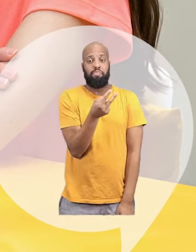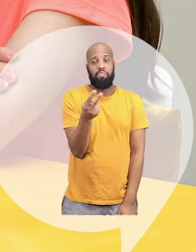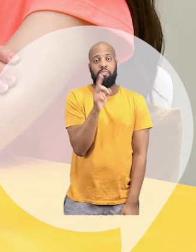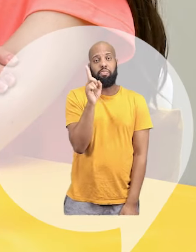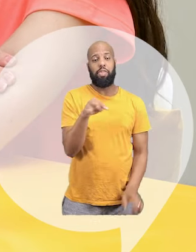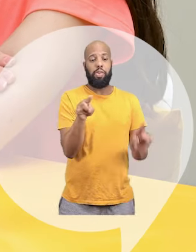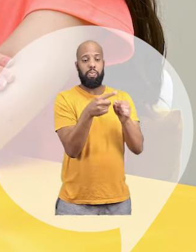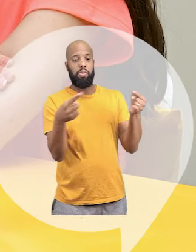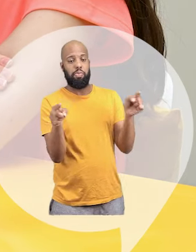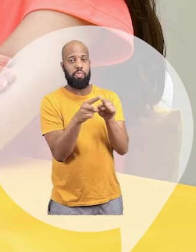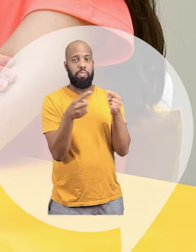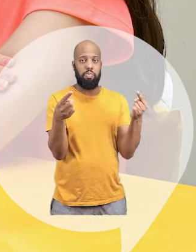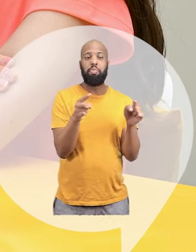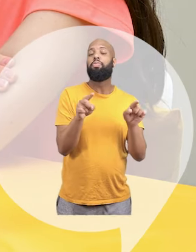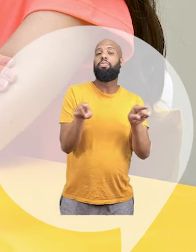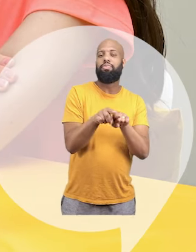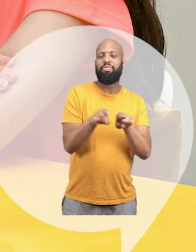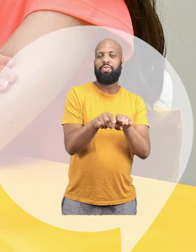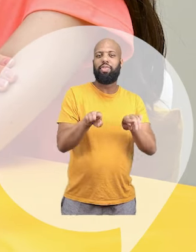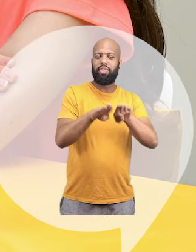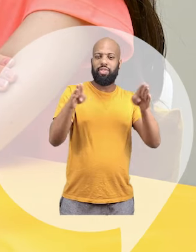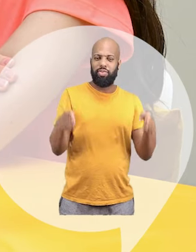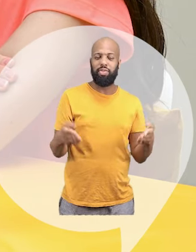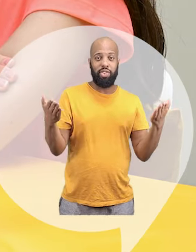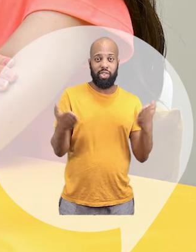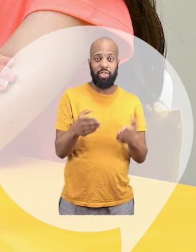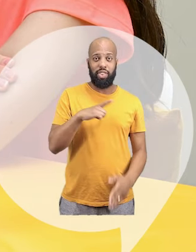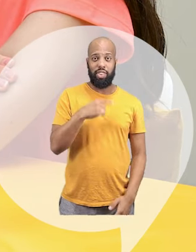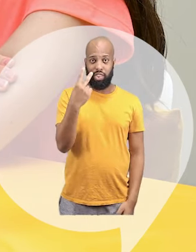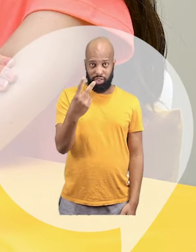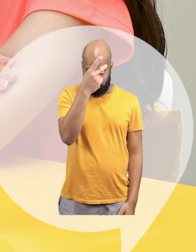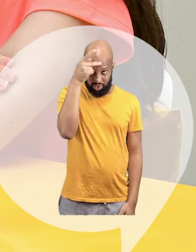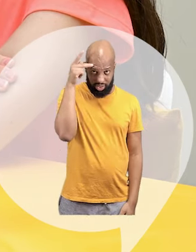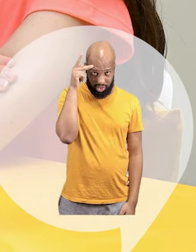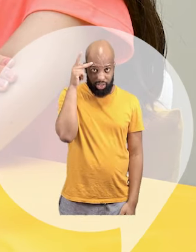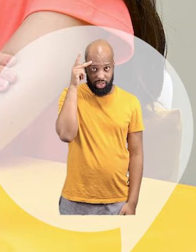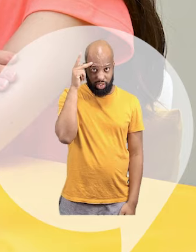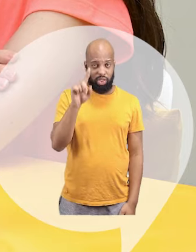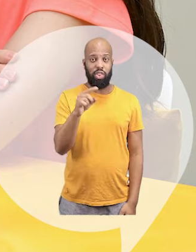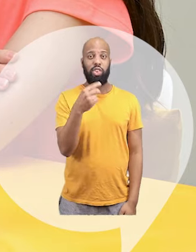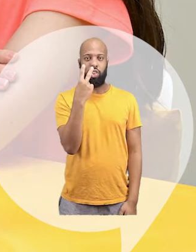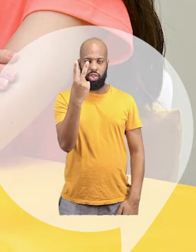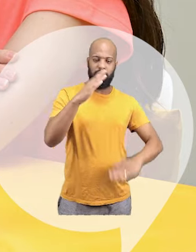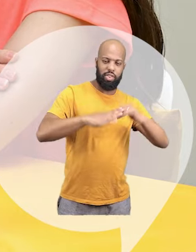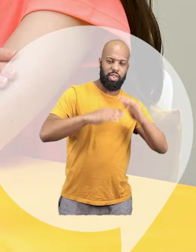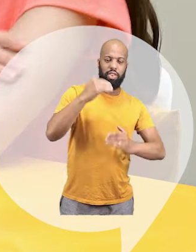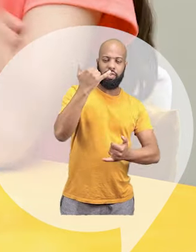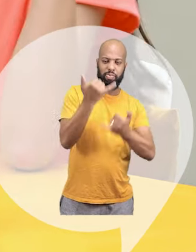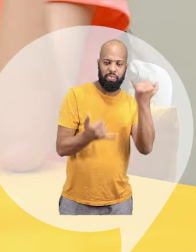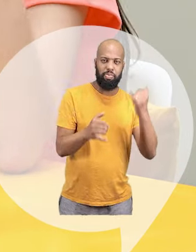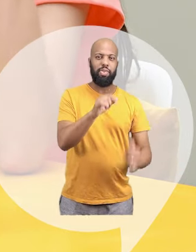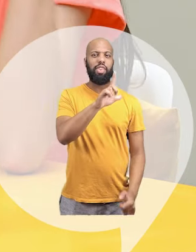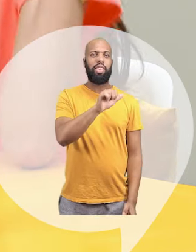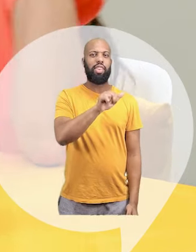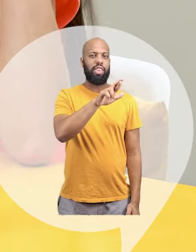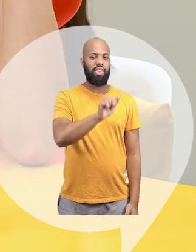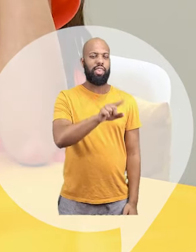30 e como vocês são músicos e inclusive um parentes na mesa hoje a gente tem dois músicos e meio a Laura amei